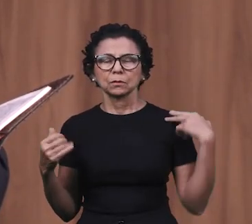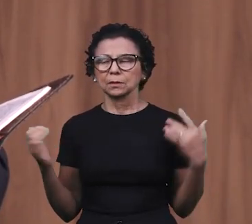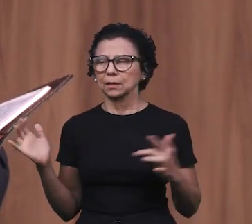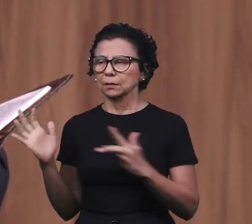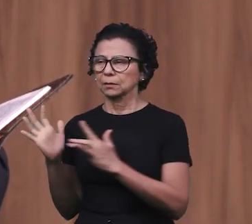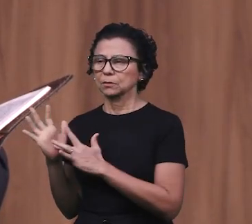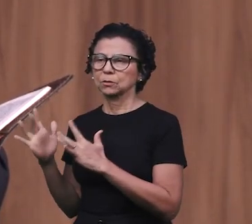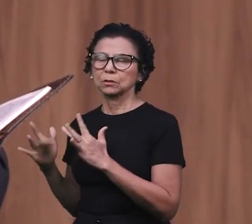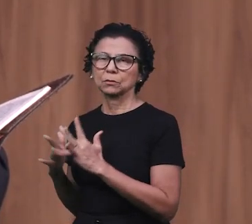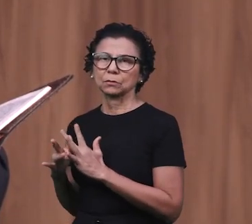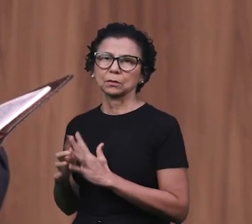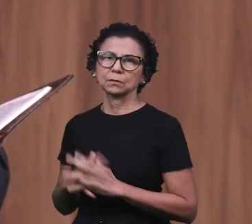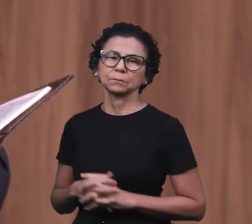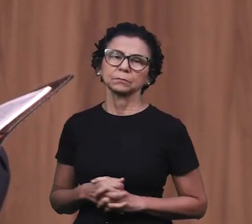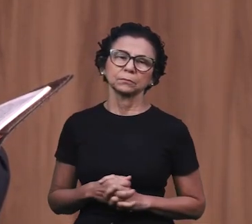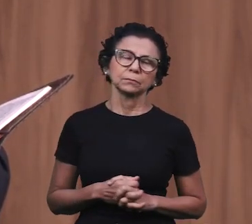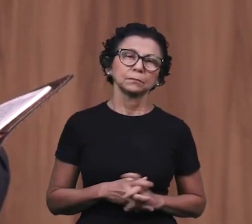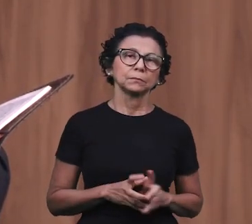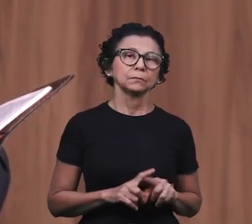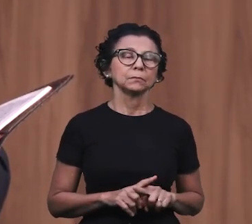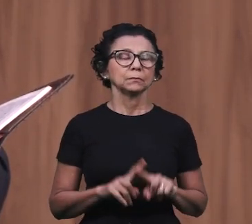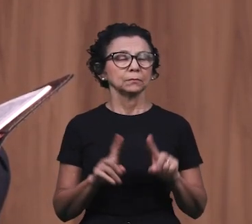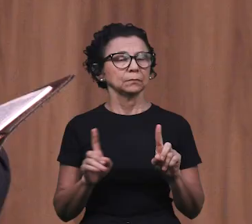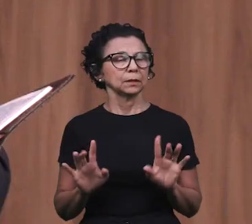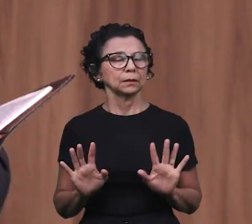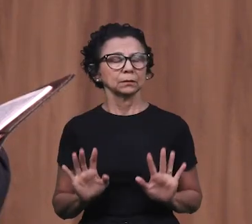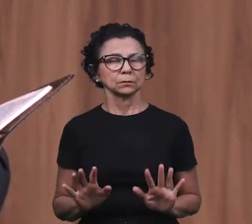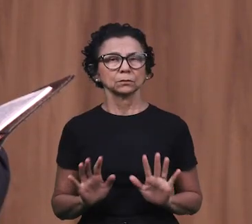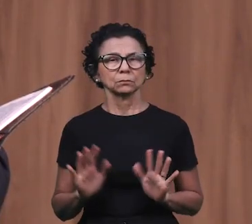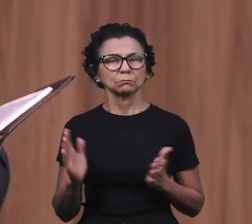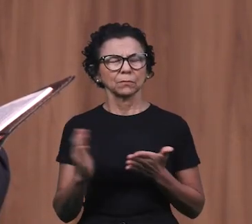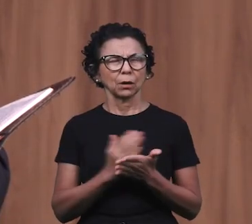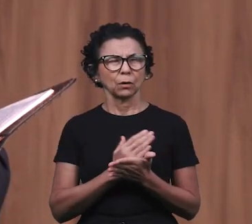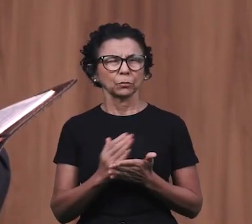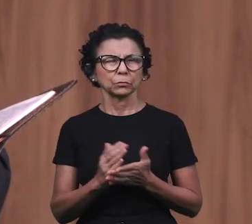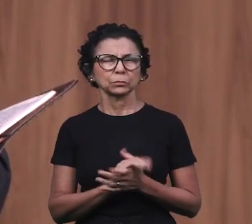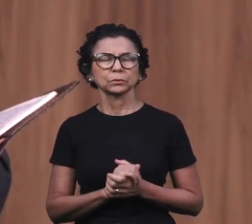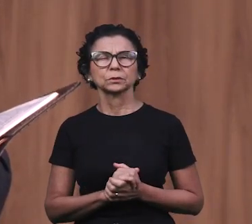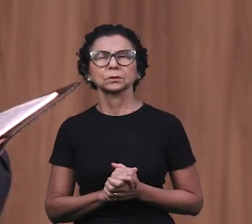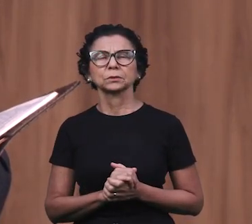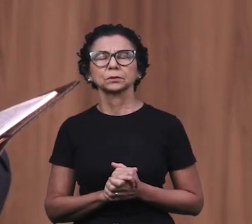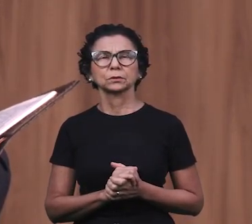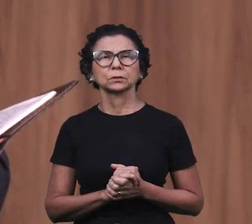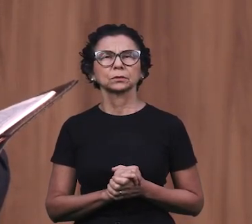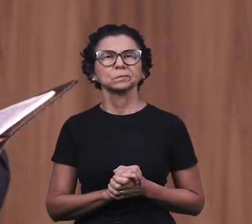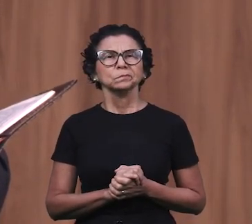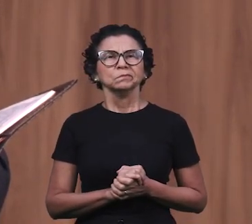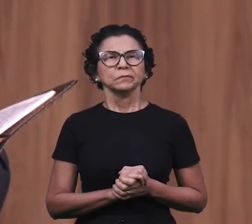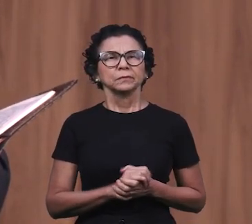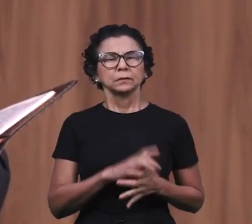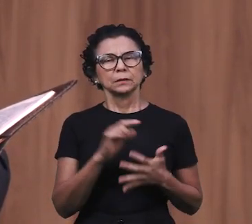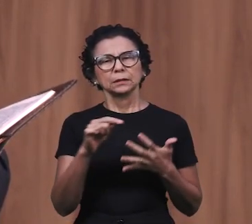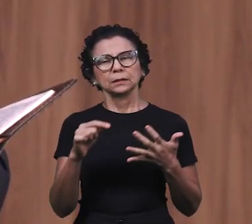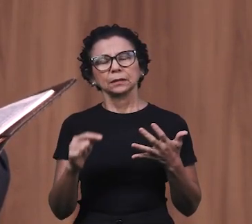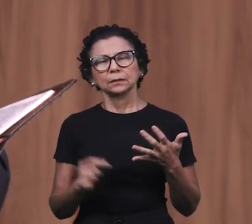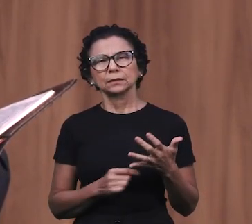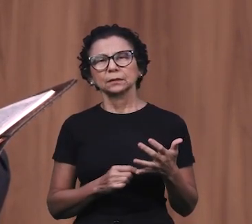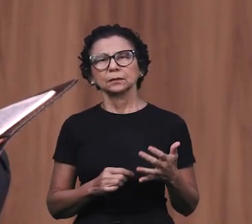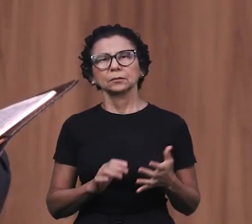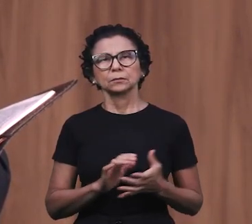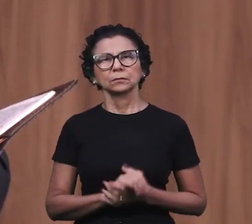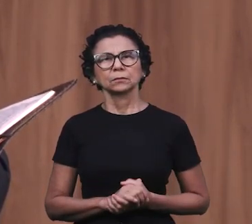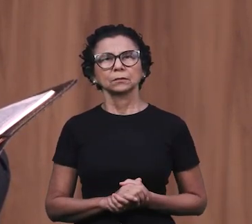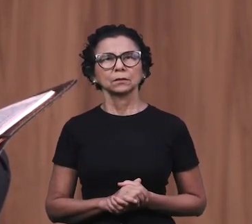bate com a vida de Jesus. Mas nós estamos apenas discorrendo alguns para que você, meu irmão, para que